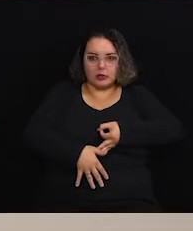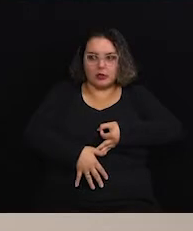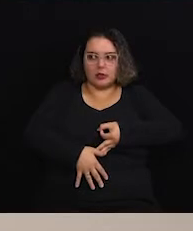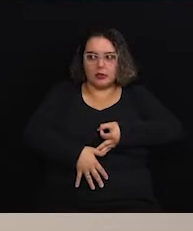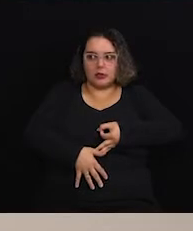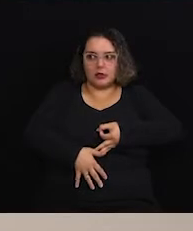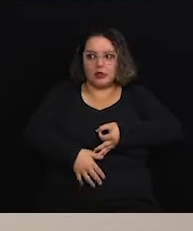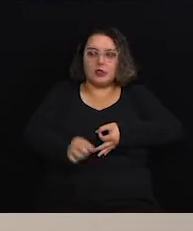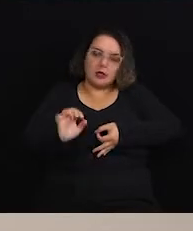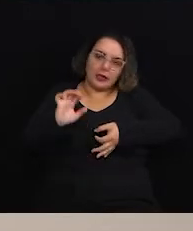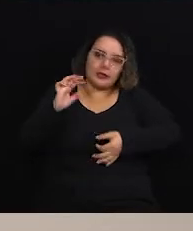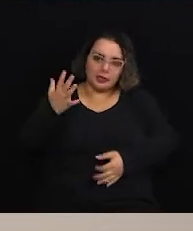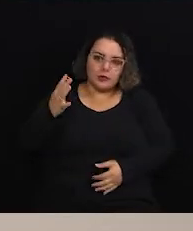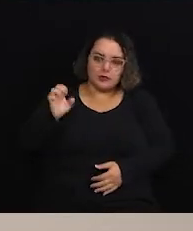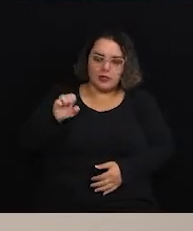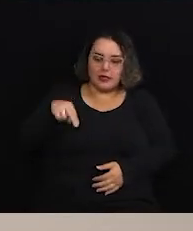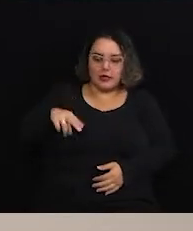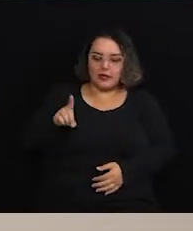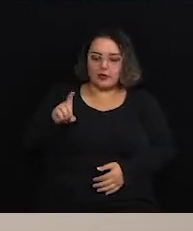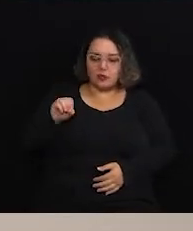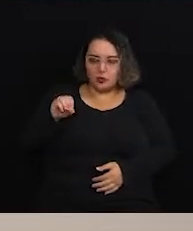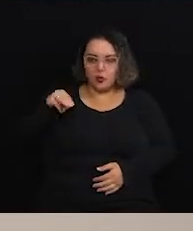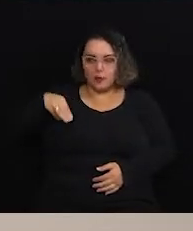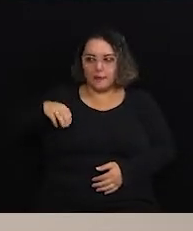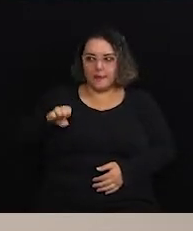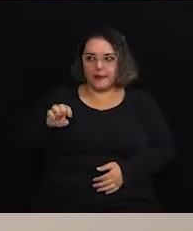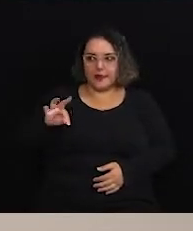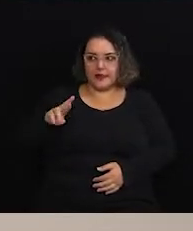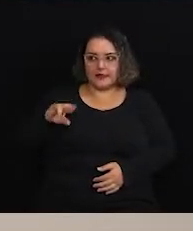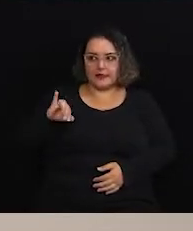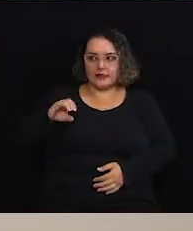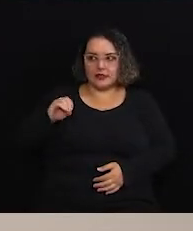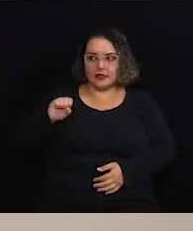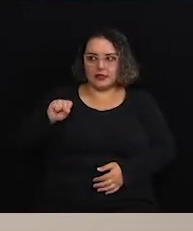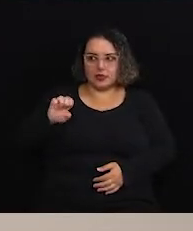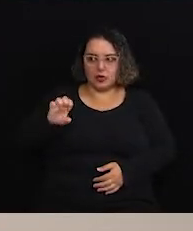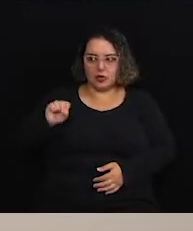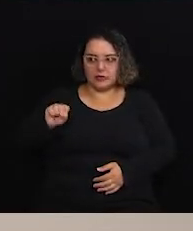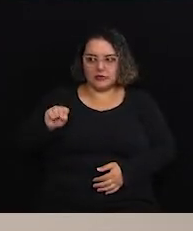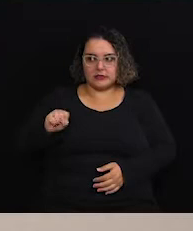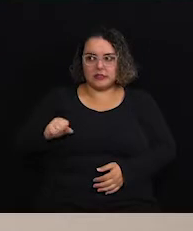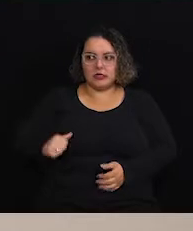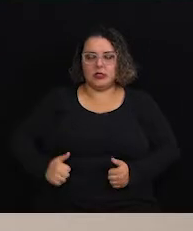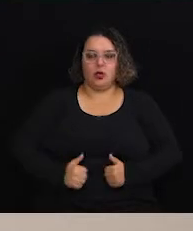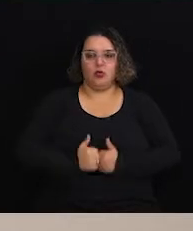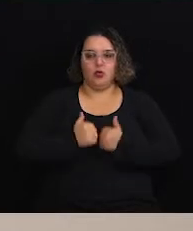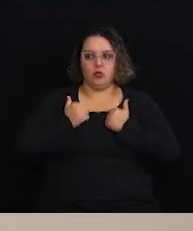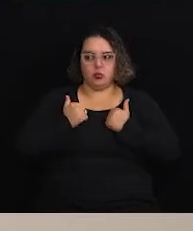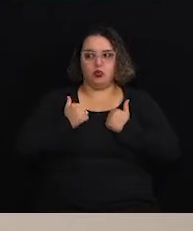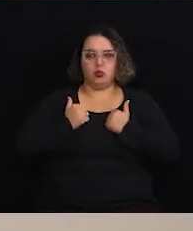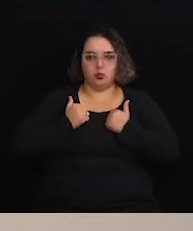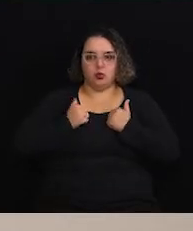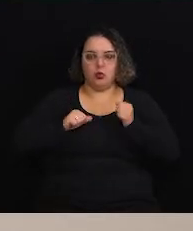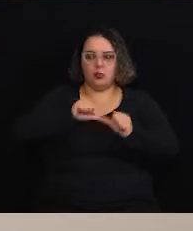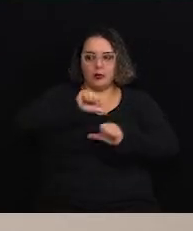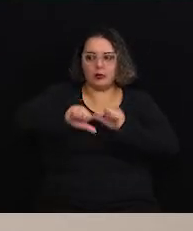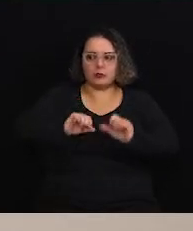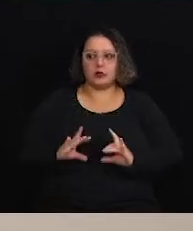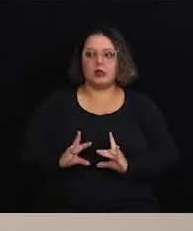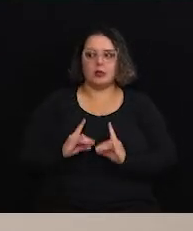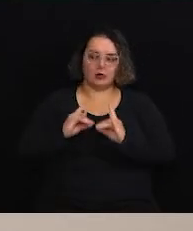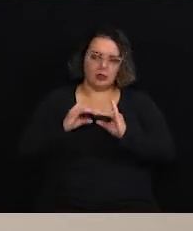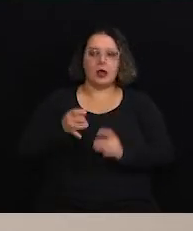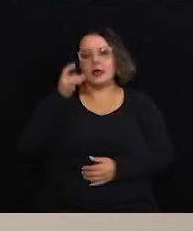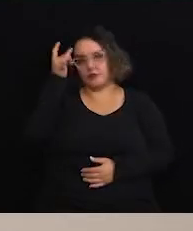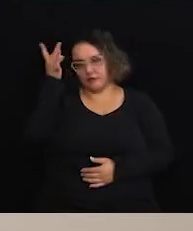a endometriose, né? Então, a gente sabe que tem uma alteração imunológica, essas mulheres têm uma alteração imunológica também que facilita